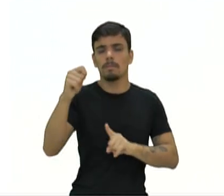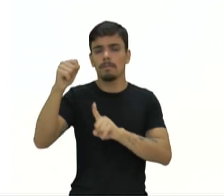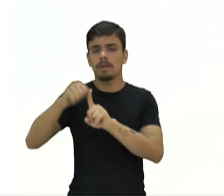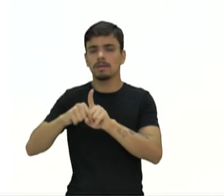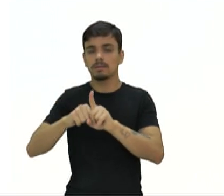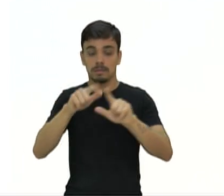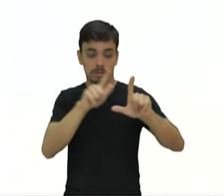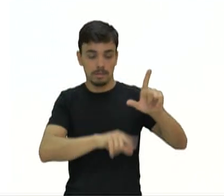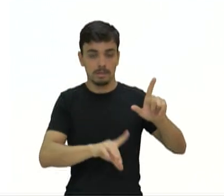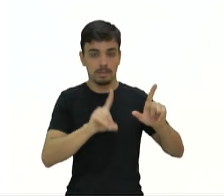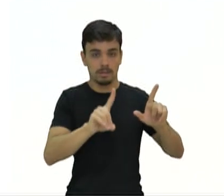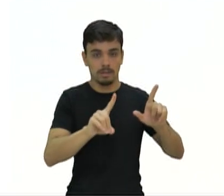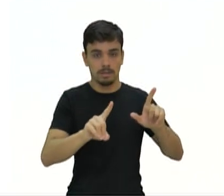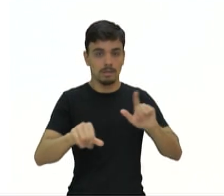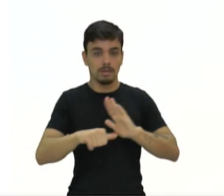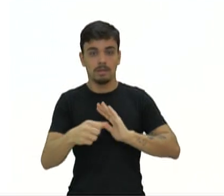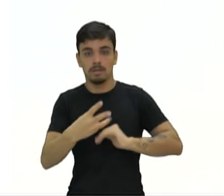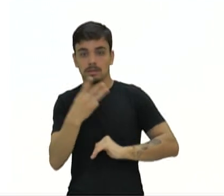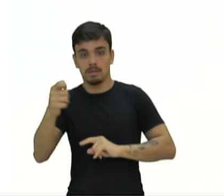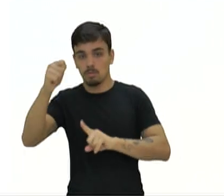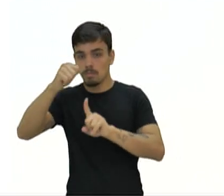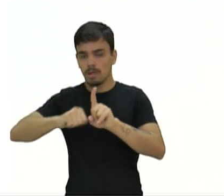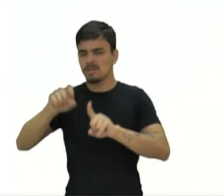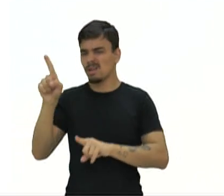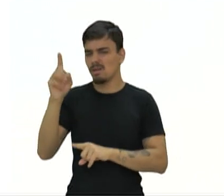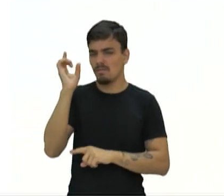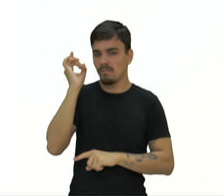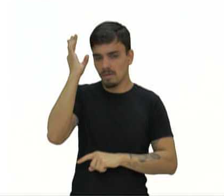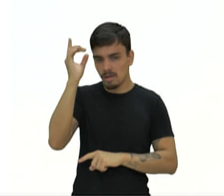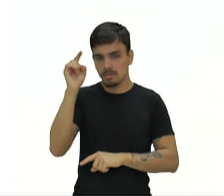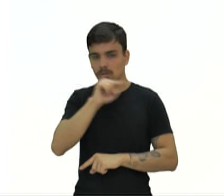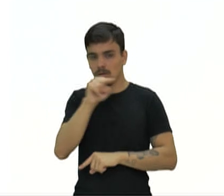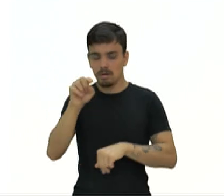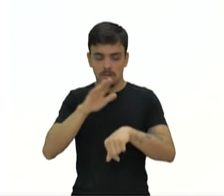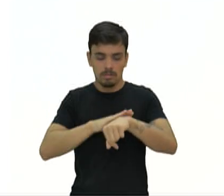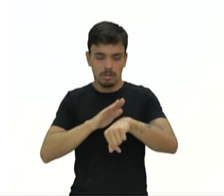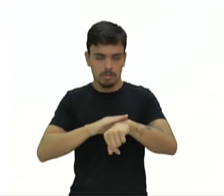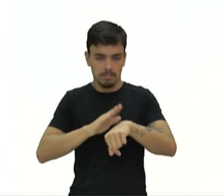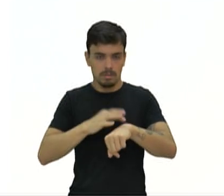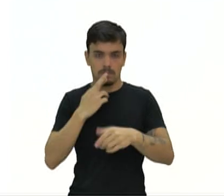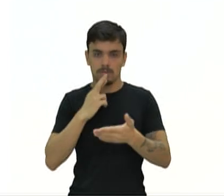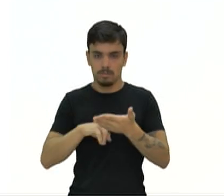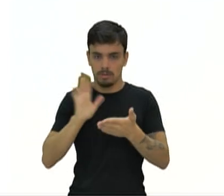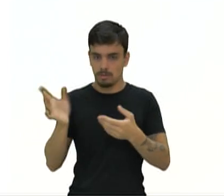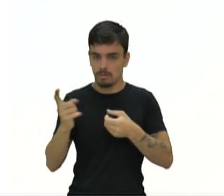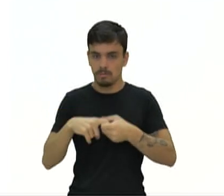ou letra D, do terceiro mês. Essa é bem fácil, gente, mas dou um tempinho para vocês aí.